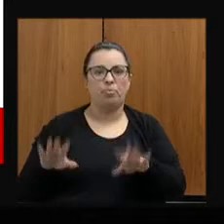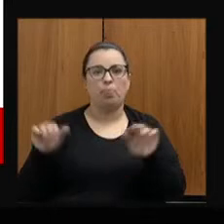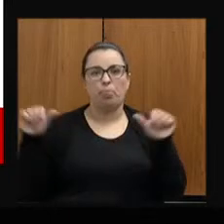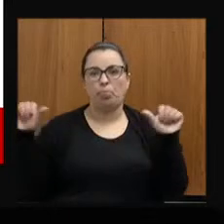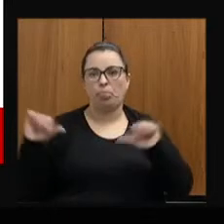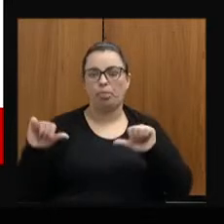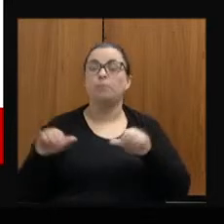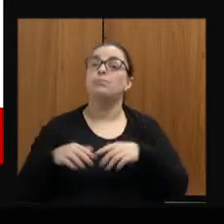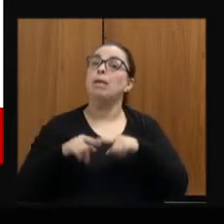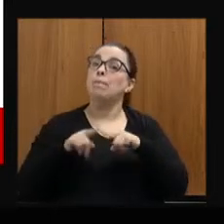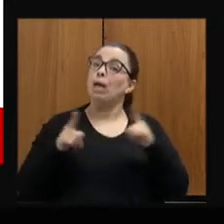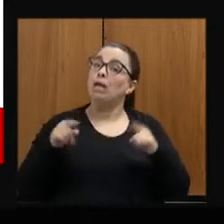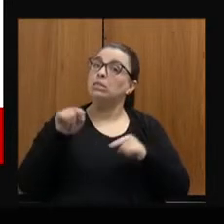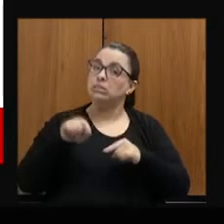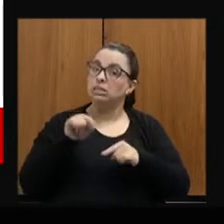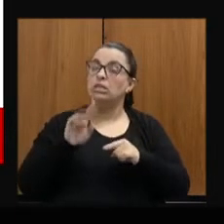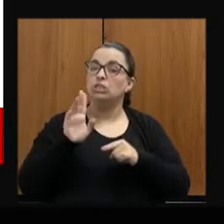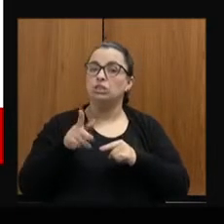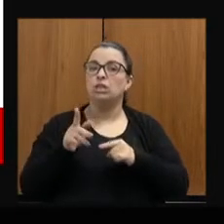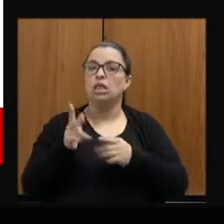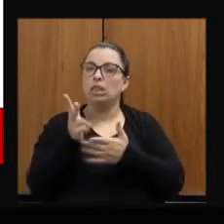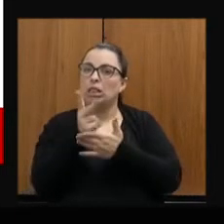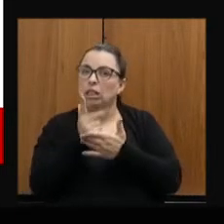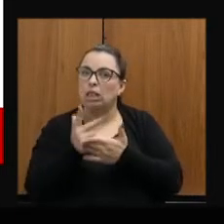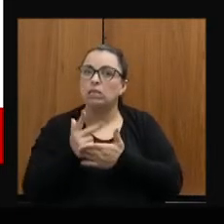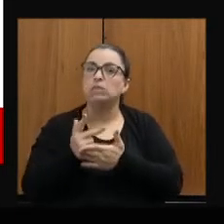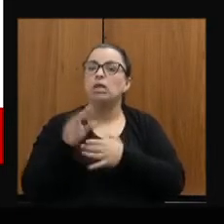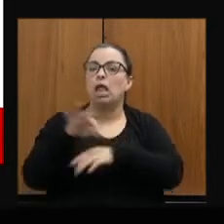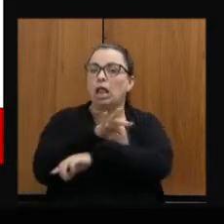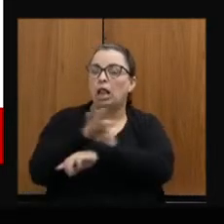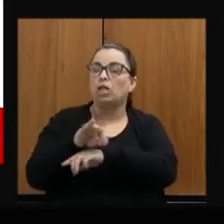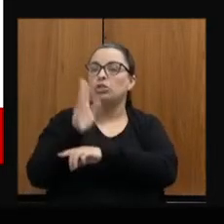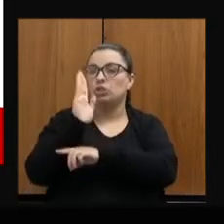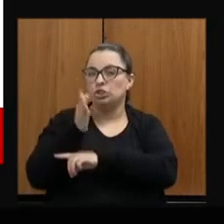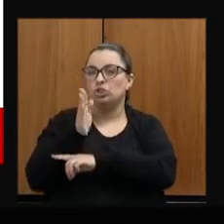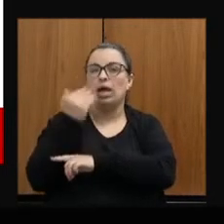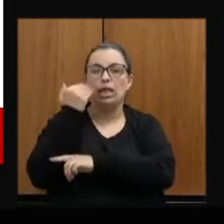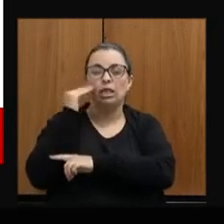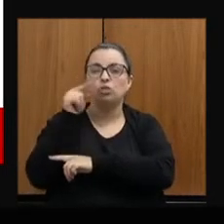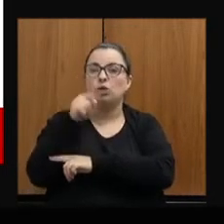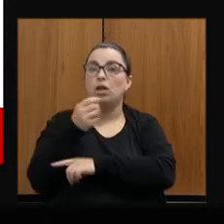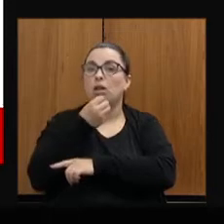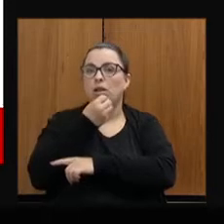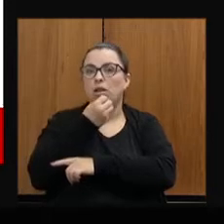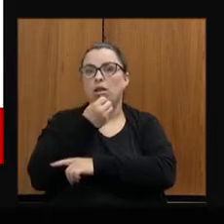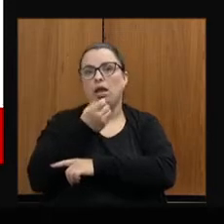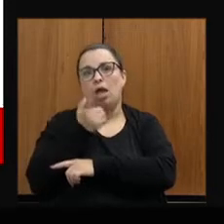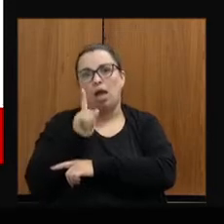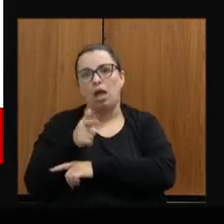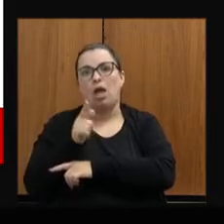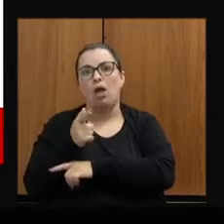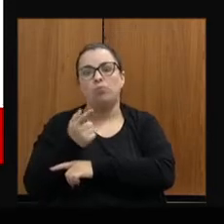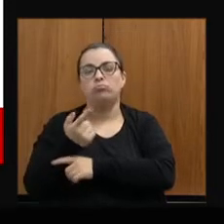que mostre que ele já foi entendido uma vez como como factível do Fundo de vista